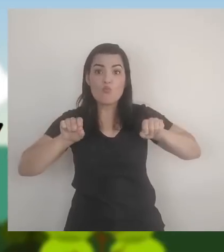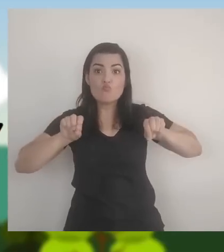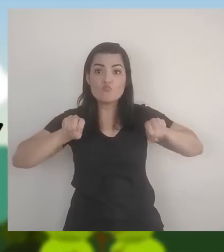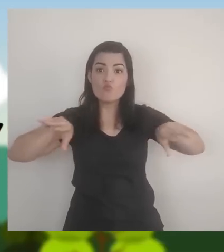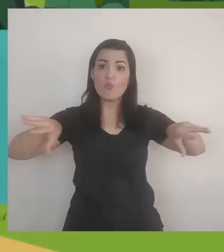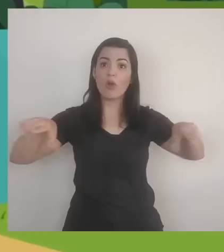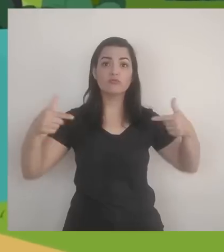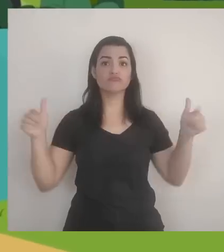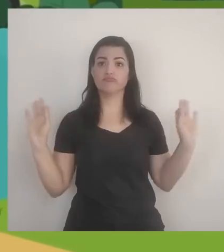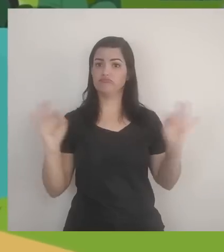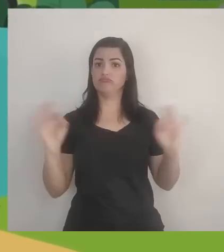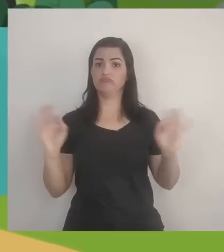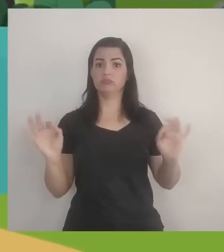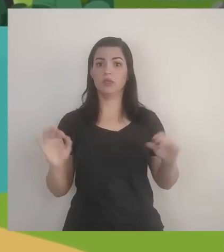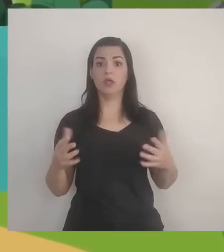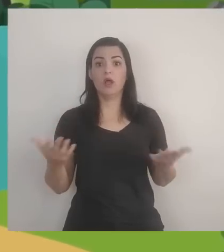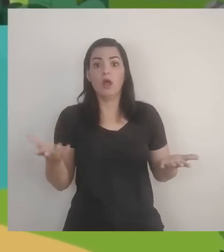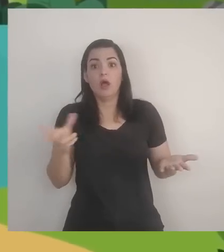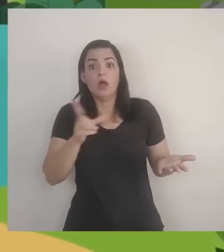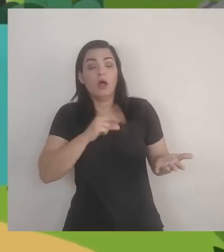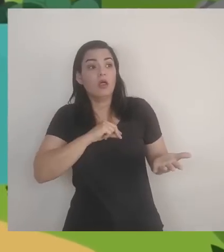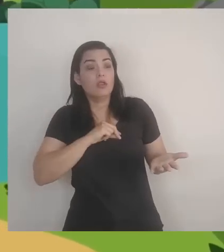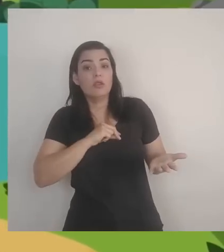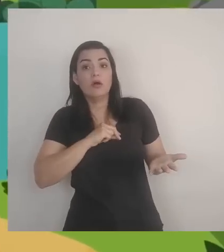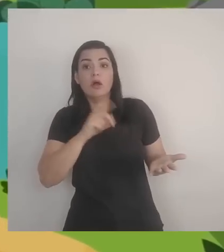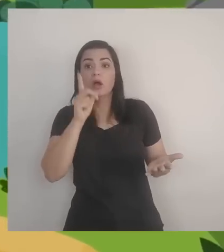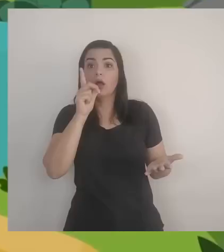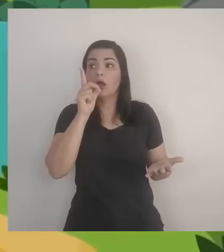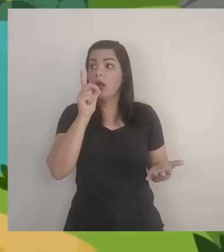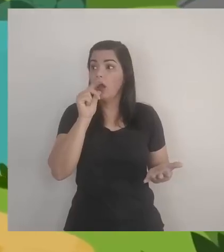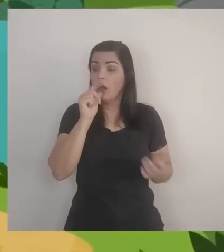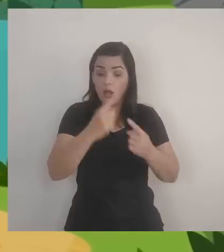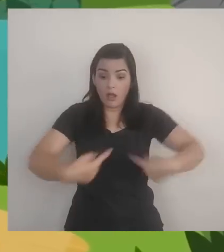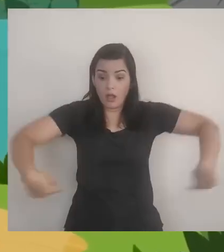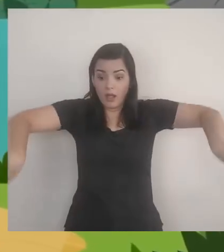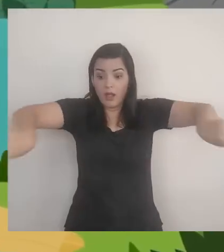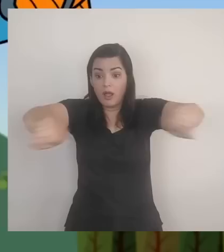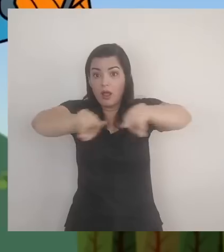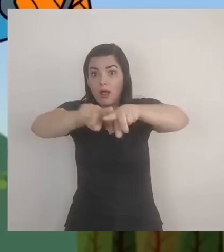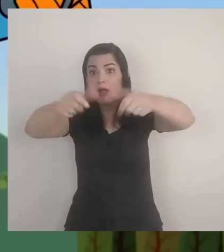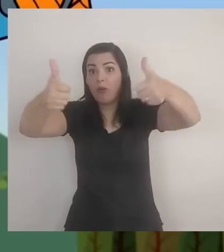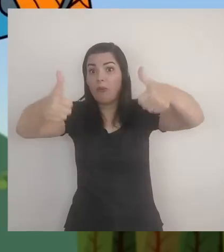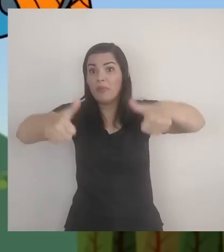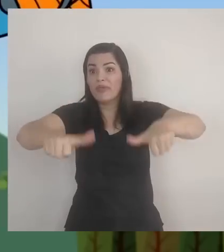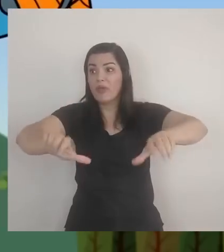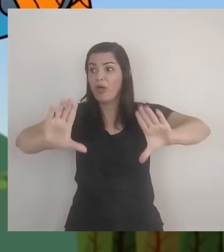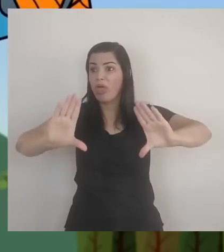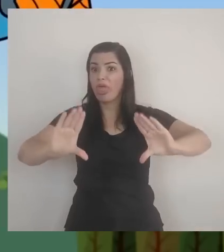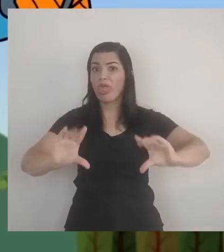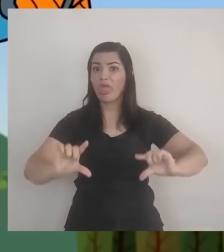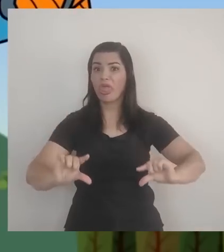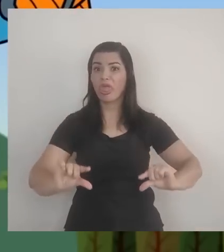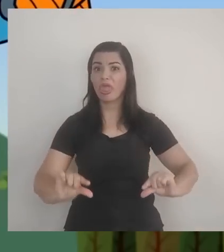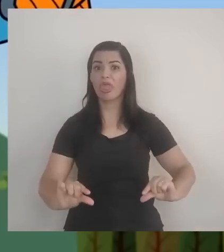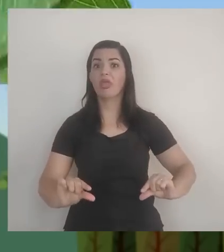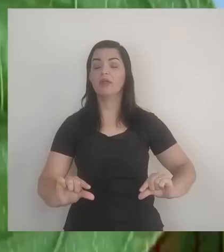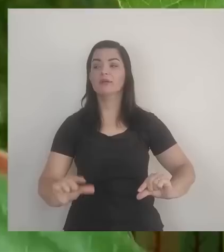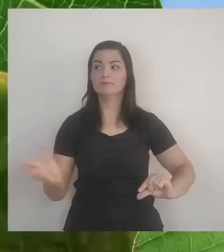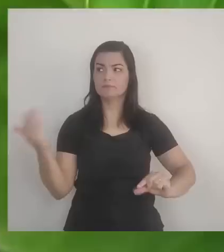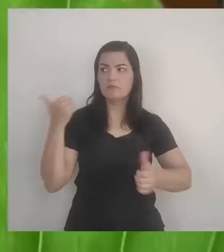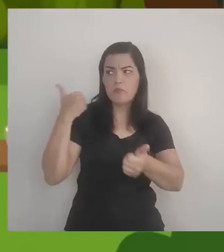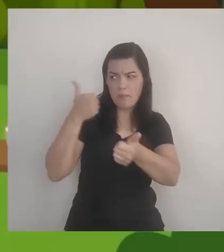Olha, Peixonauta. Ah, não! O nível do lago está ainda mais baixo. Vamos olhar o lago mais de